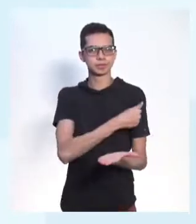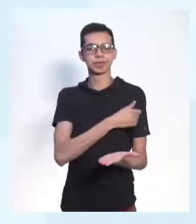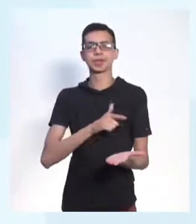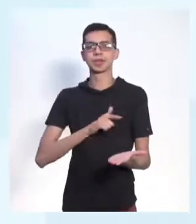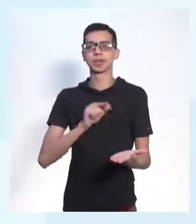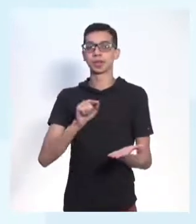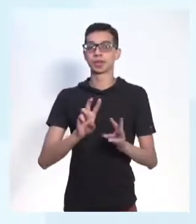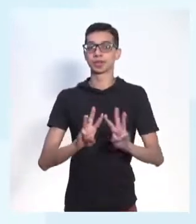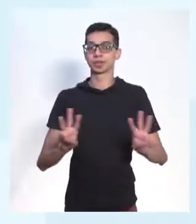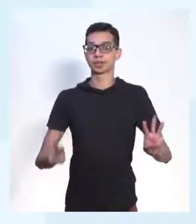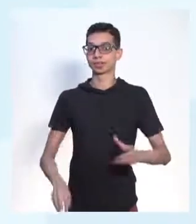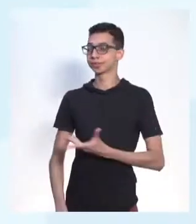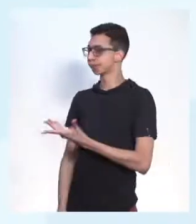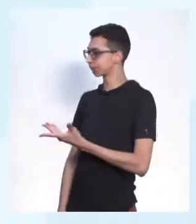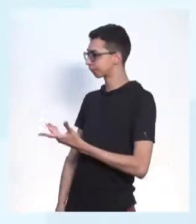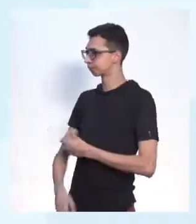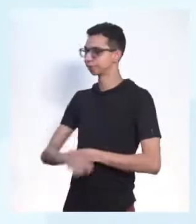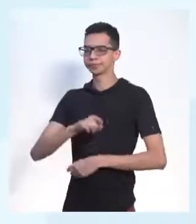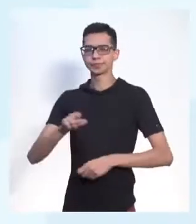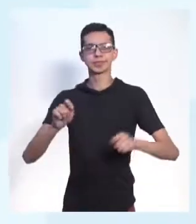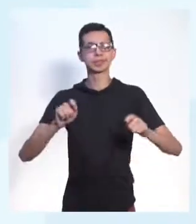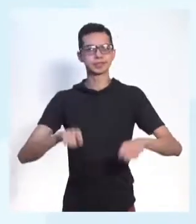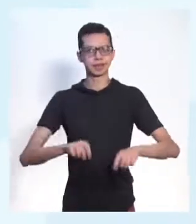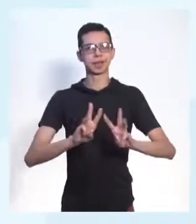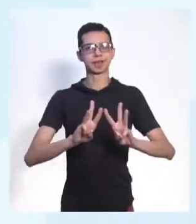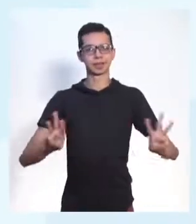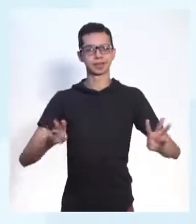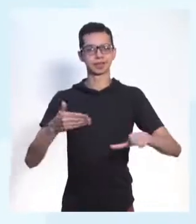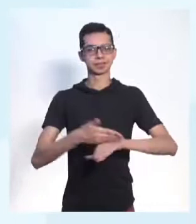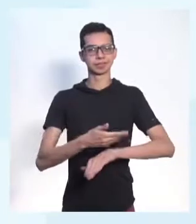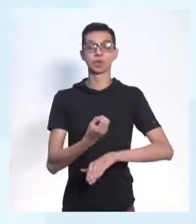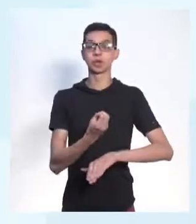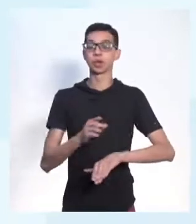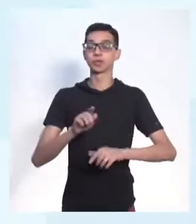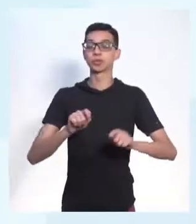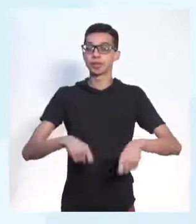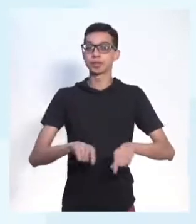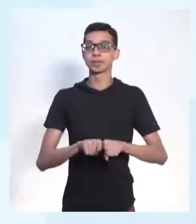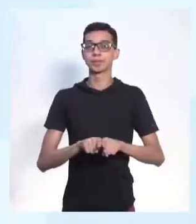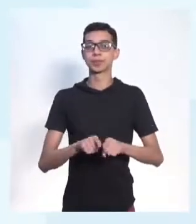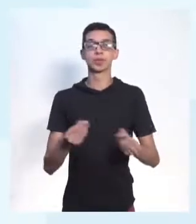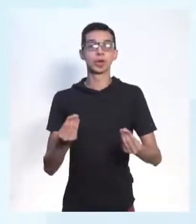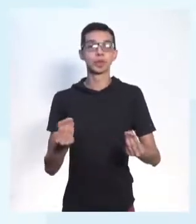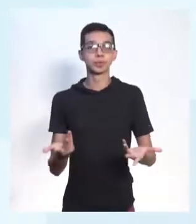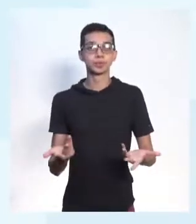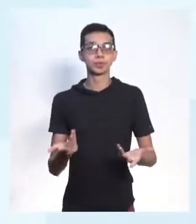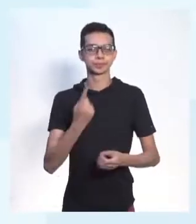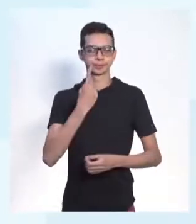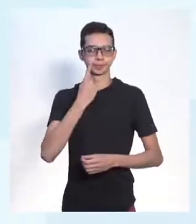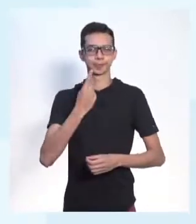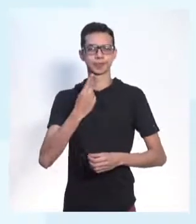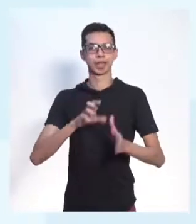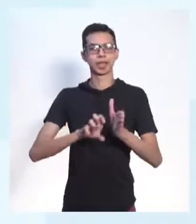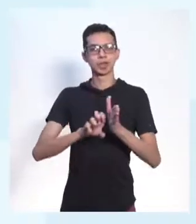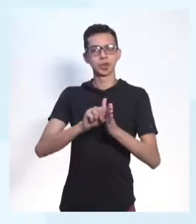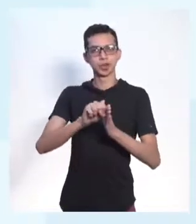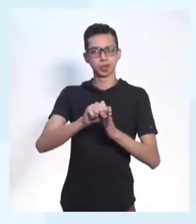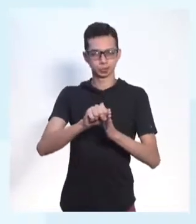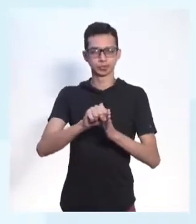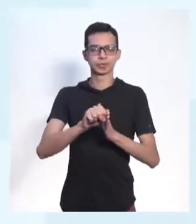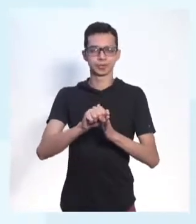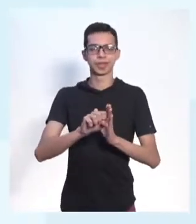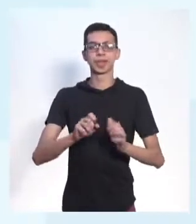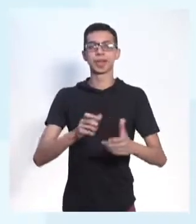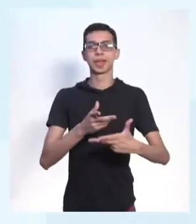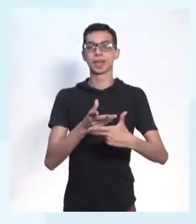aí o link na tela, vocês podem fazer através do link, ou você pode jogar lá no Google EFAP Educação, caderno do aluno, que você